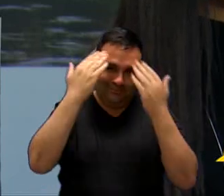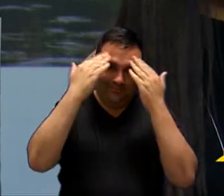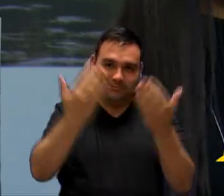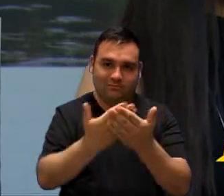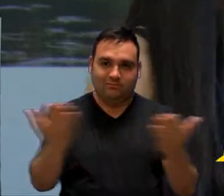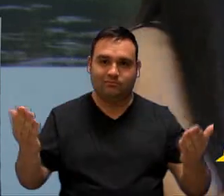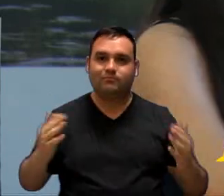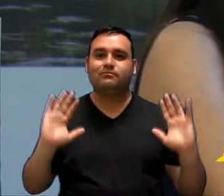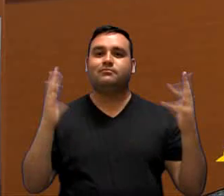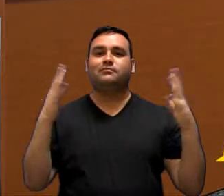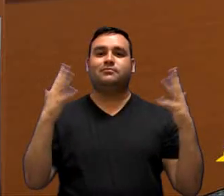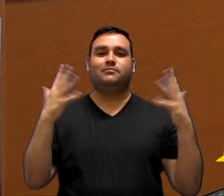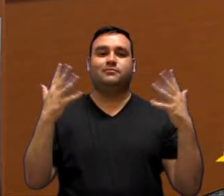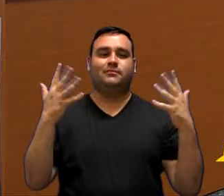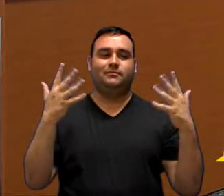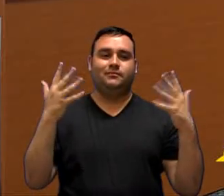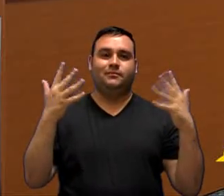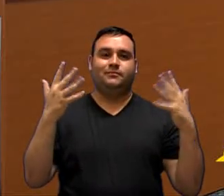obrigado.